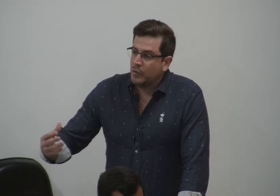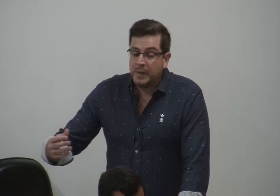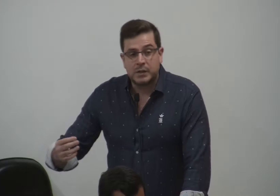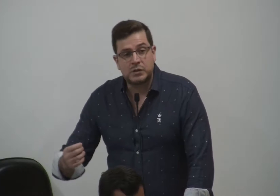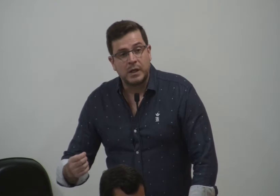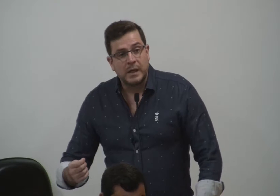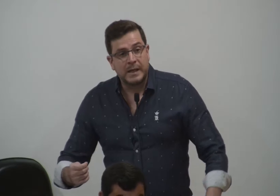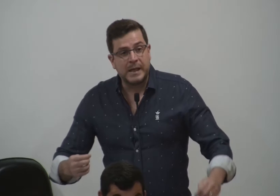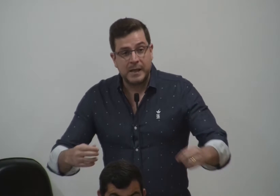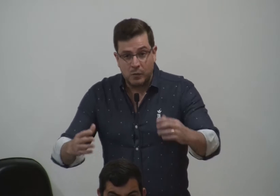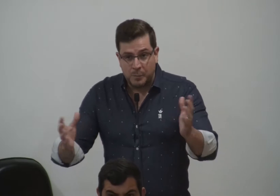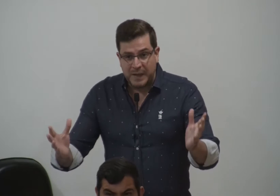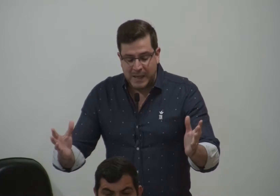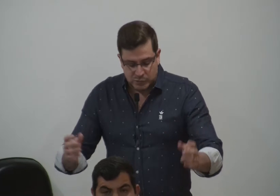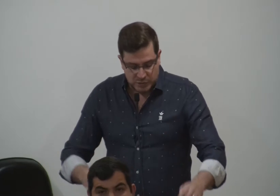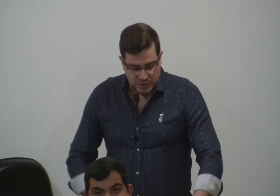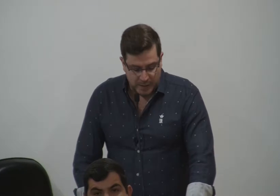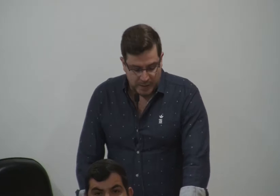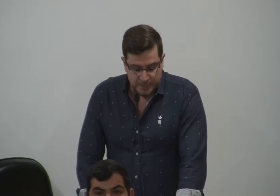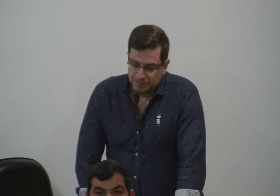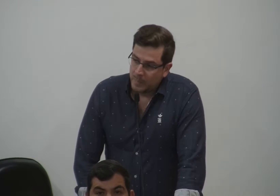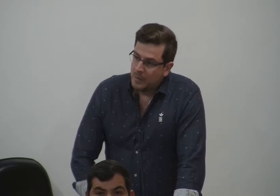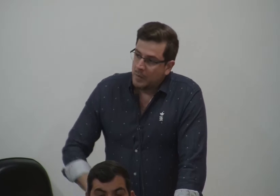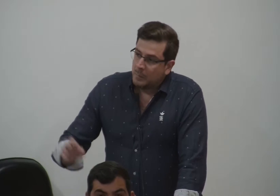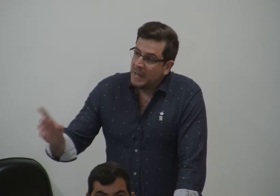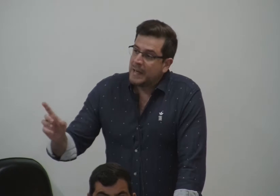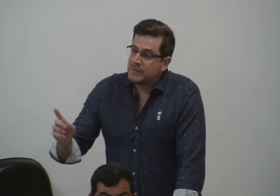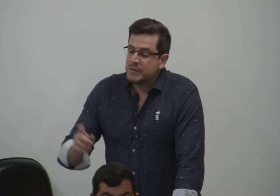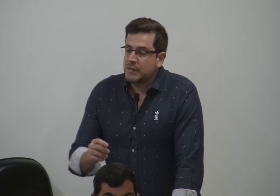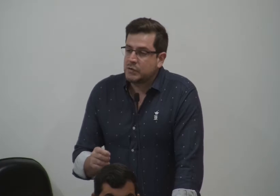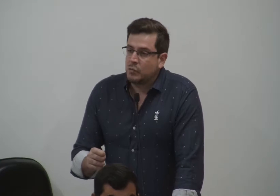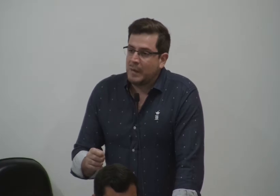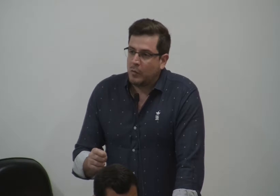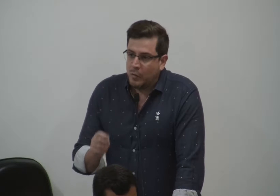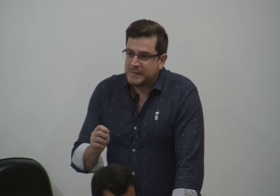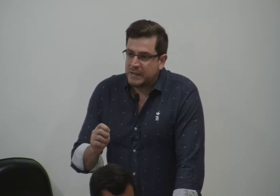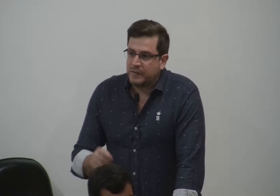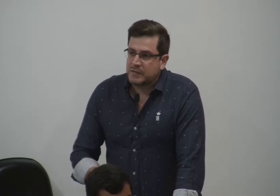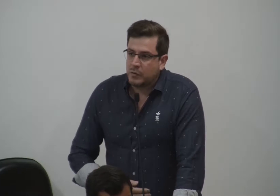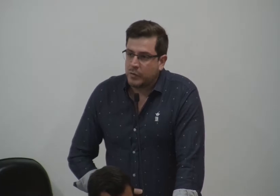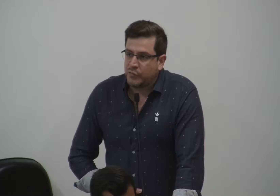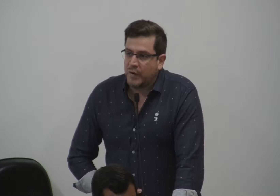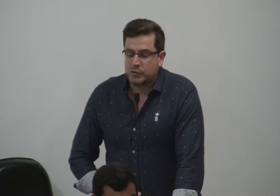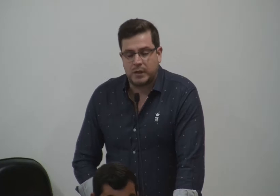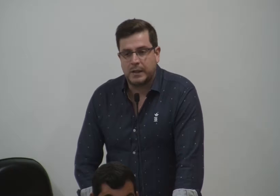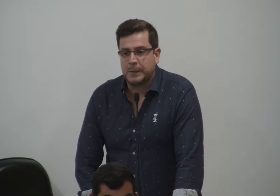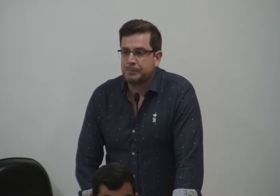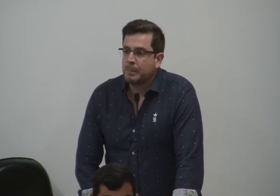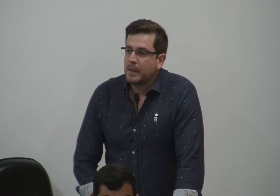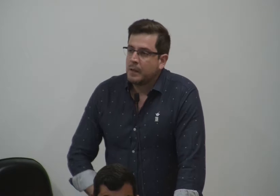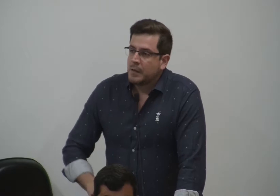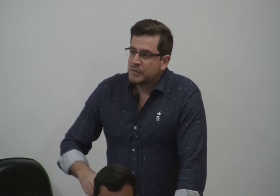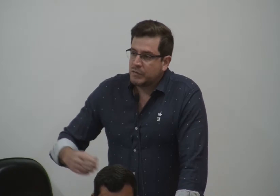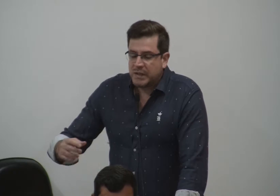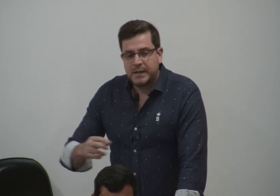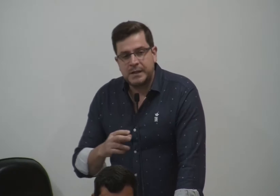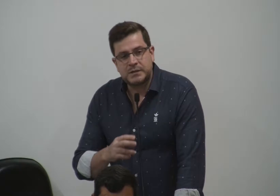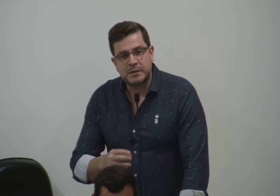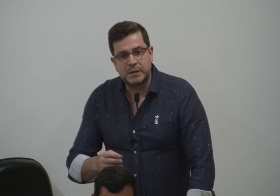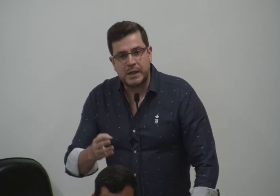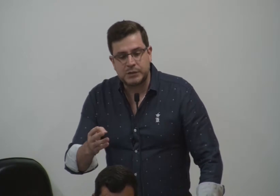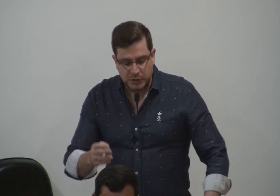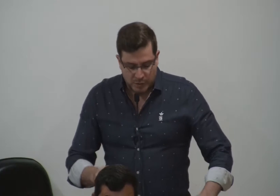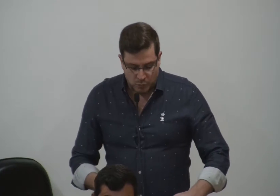pessoas que realmente queriam um pedaço de terra. Mas existe uma observação que eu faço aqui. Se você tem